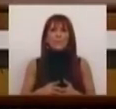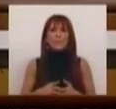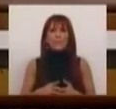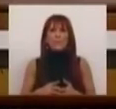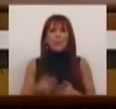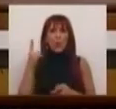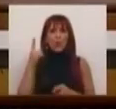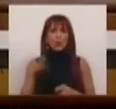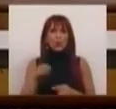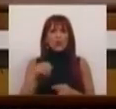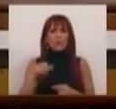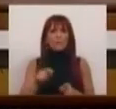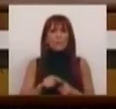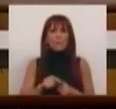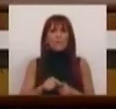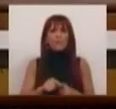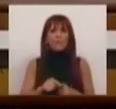Um dos meios